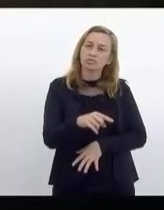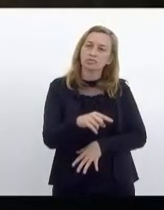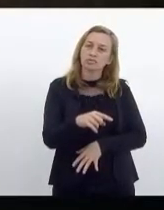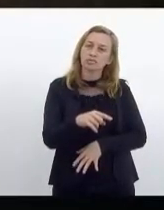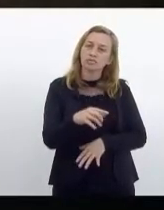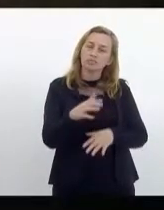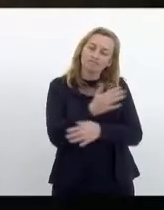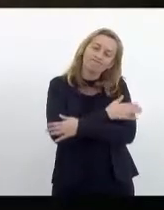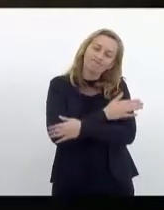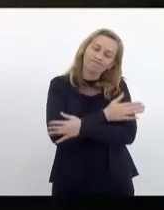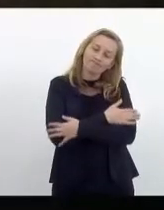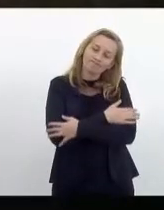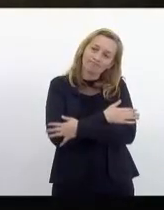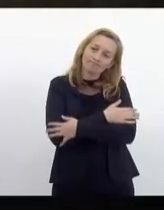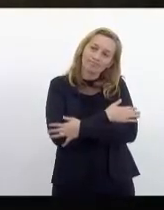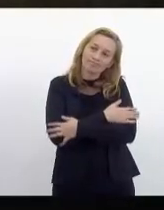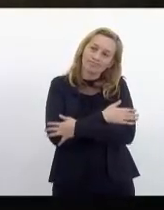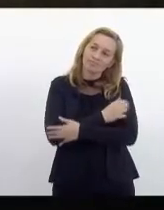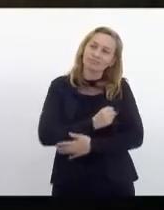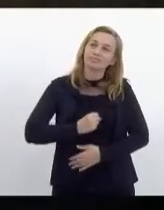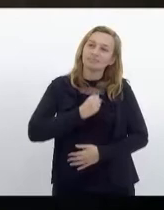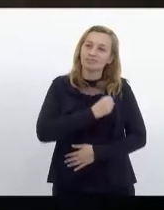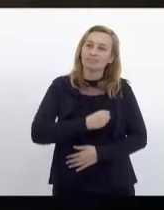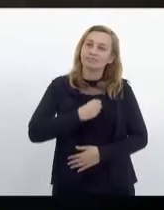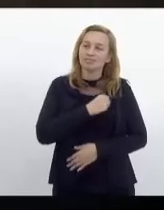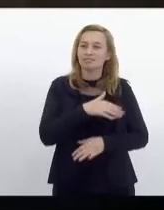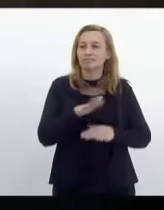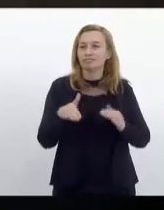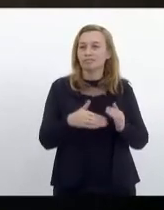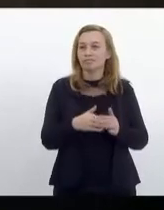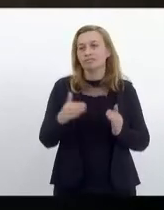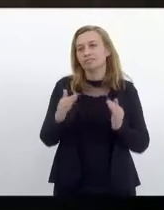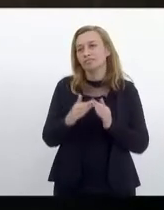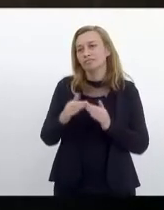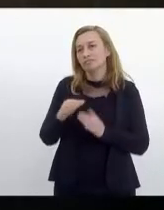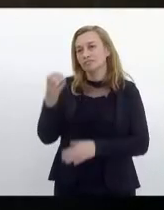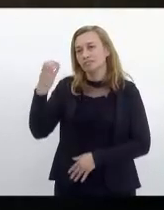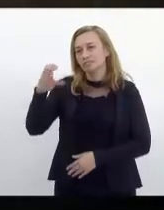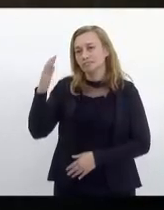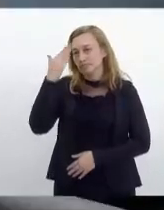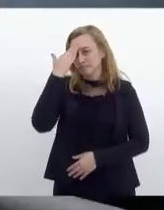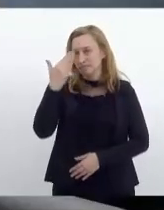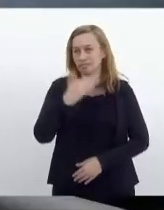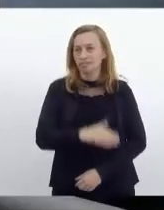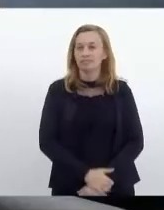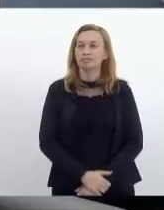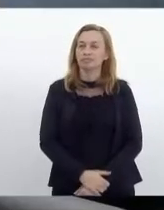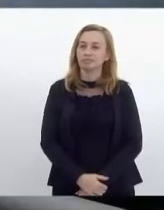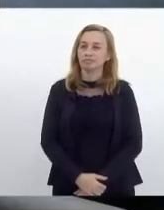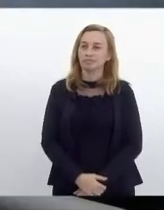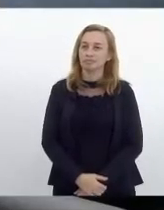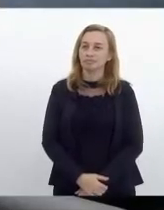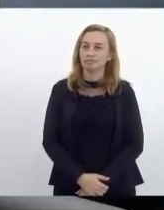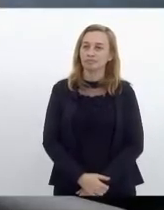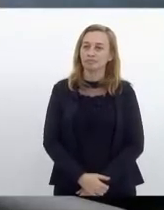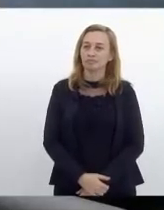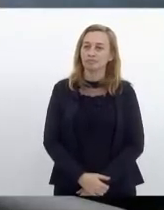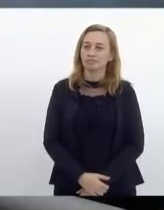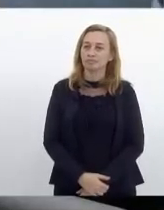um abraço cheio de saudade para todos os moradores de Copacabana. Muito obrigada.